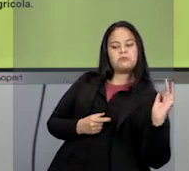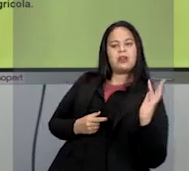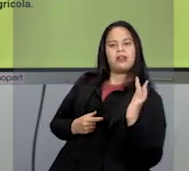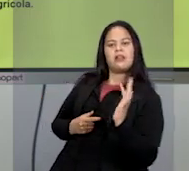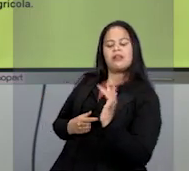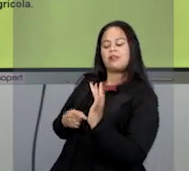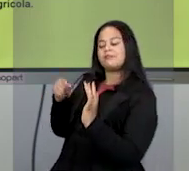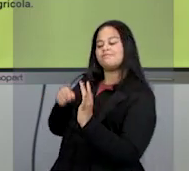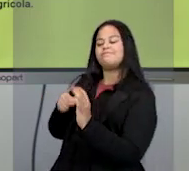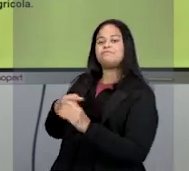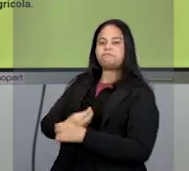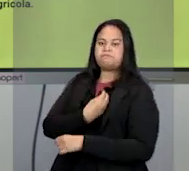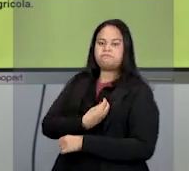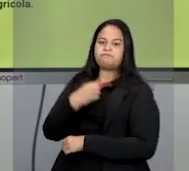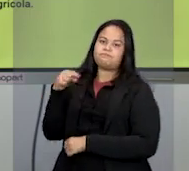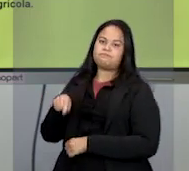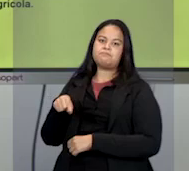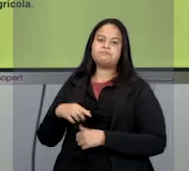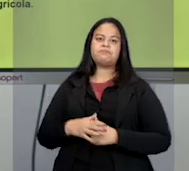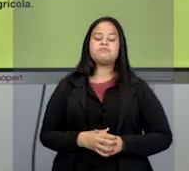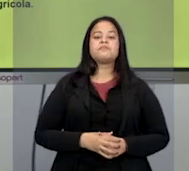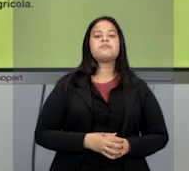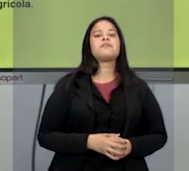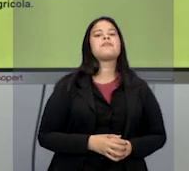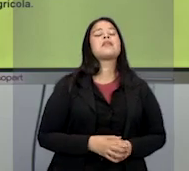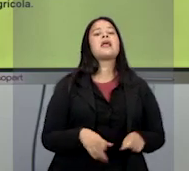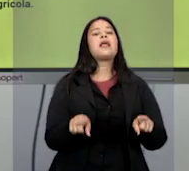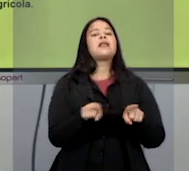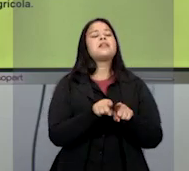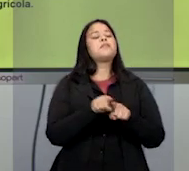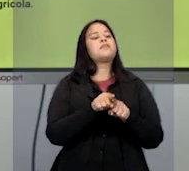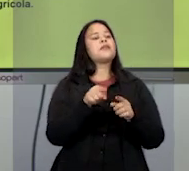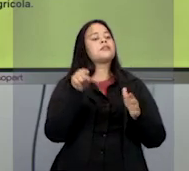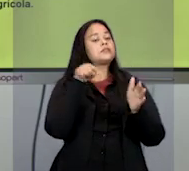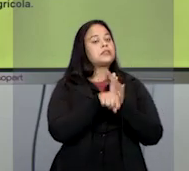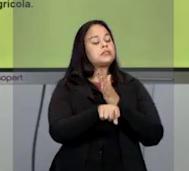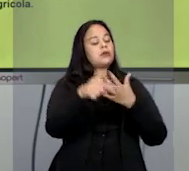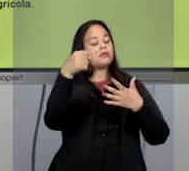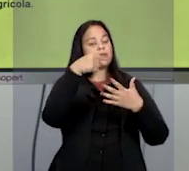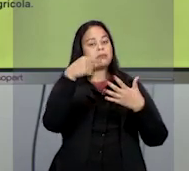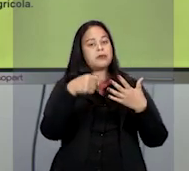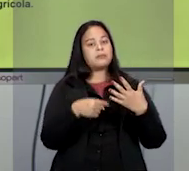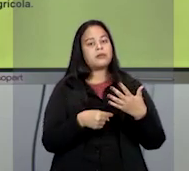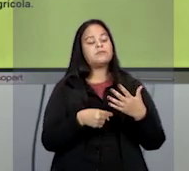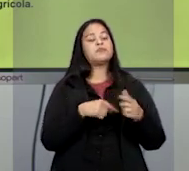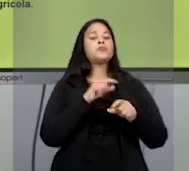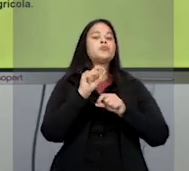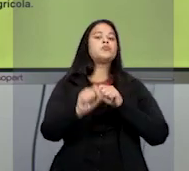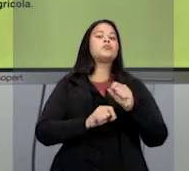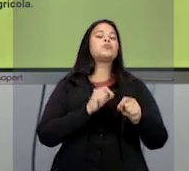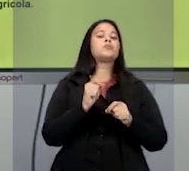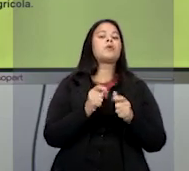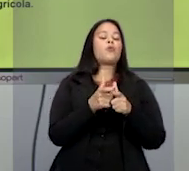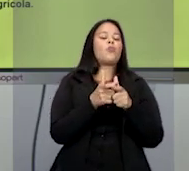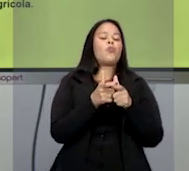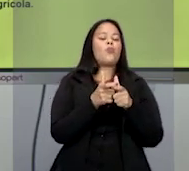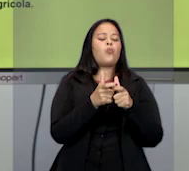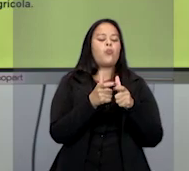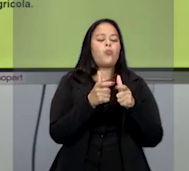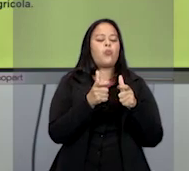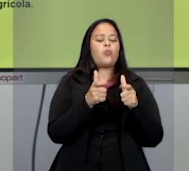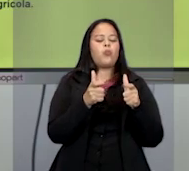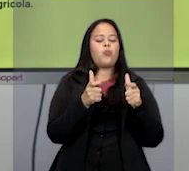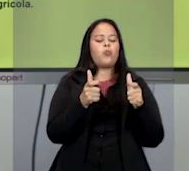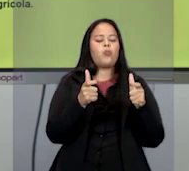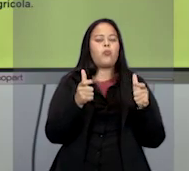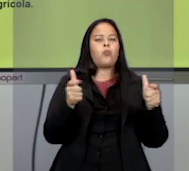à cidade, ok? E também a outra questão muito comentada é chamada expansão da fronteira agrícola. O